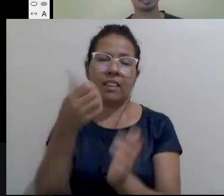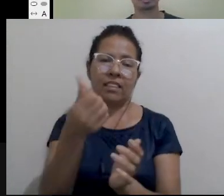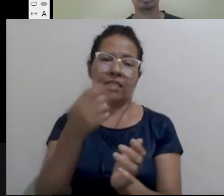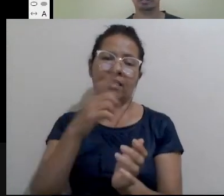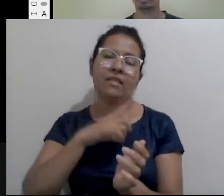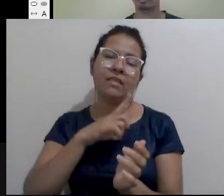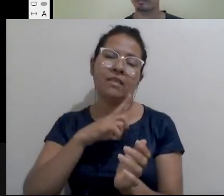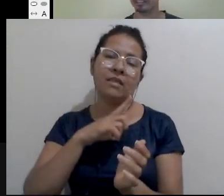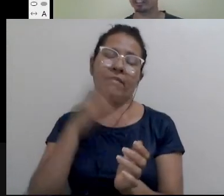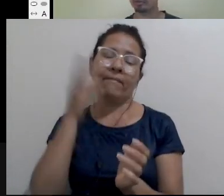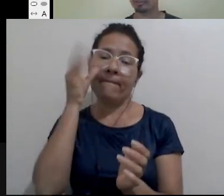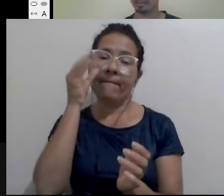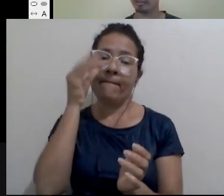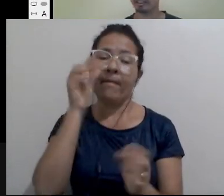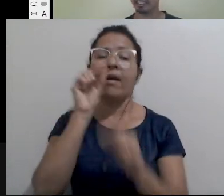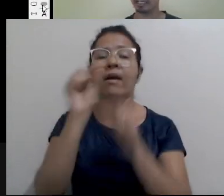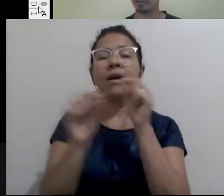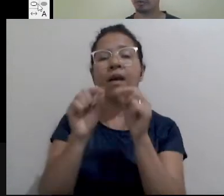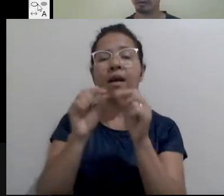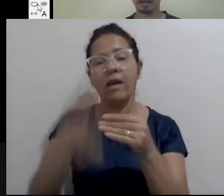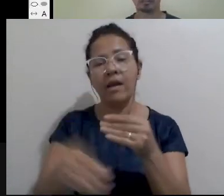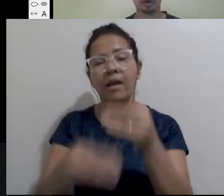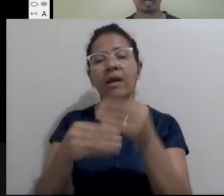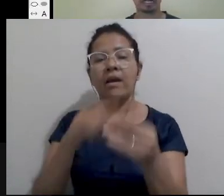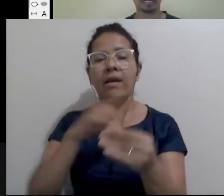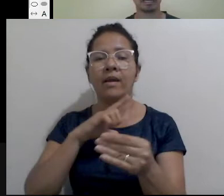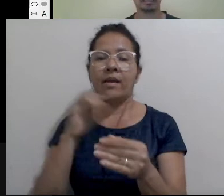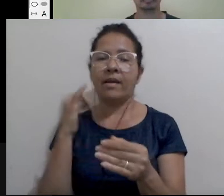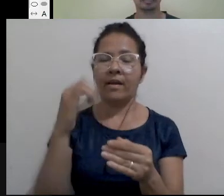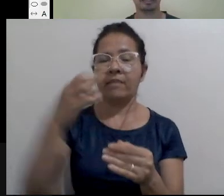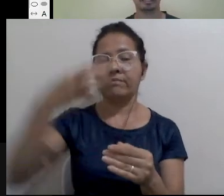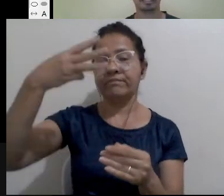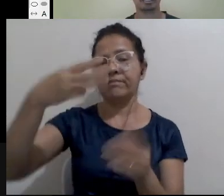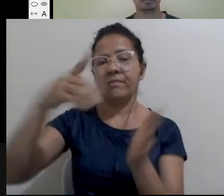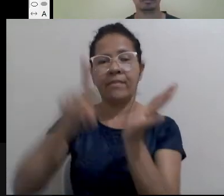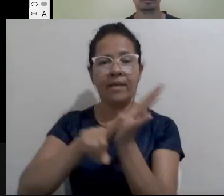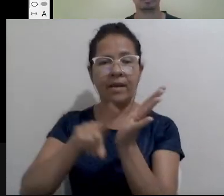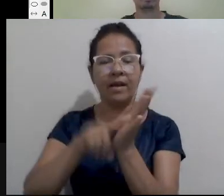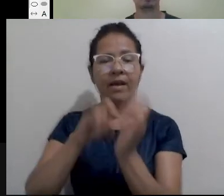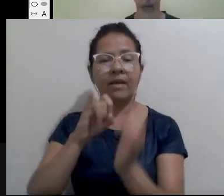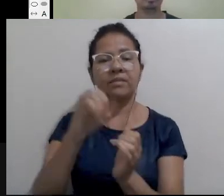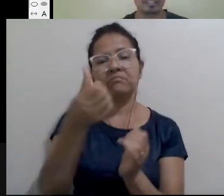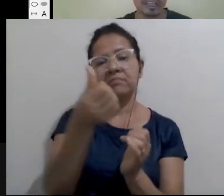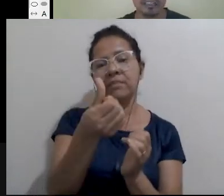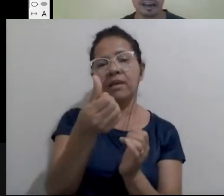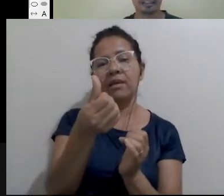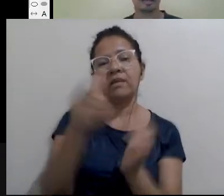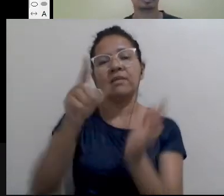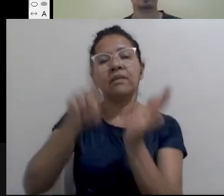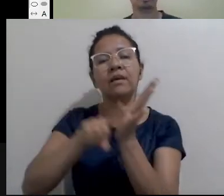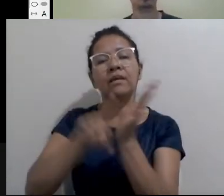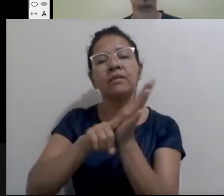cargas negativas. Mas a gente observa que aqui no complexo a carga é 3 negativa. Se eram para ser 6